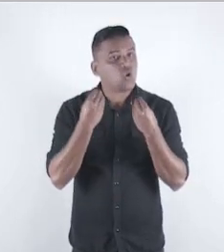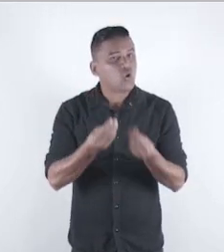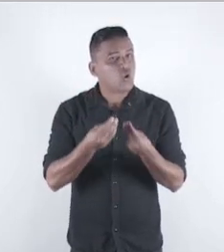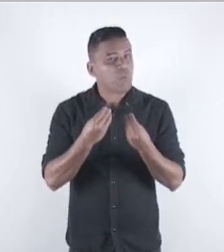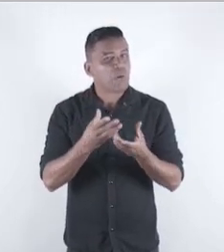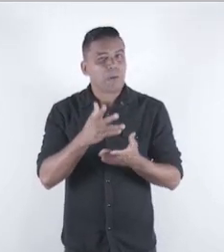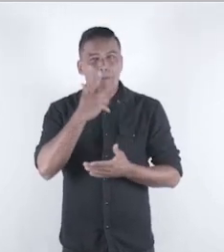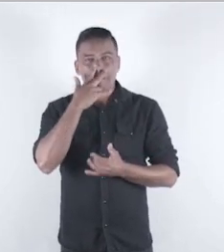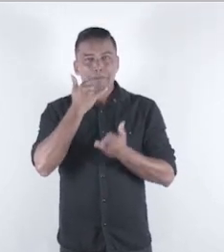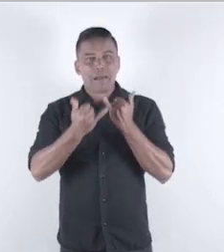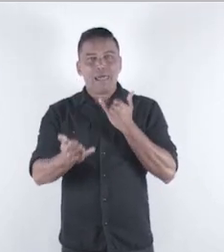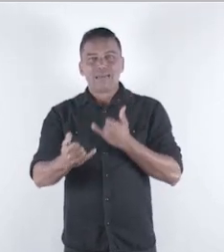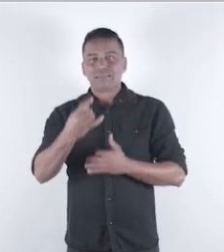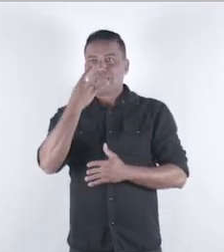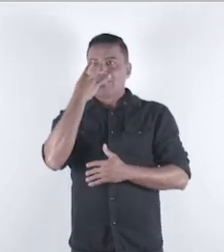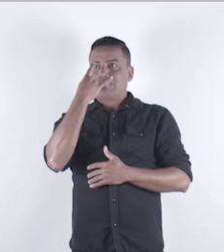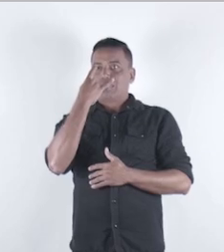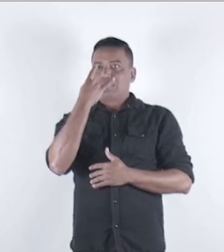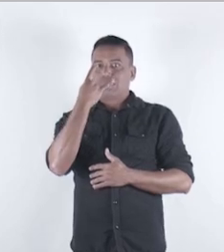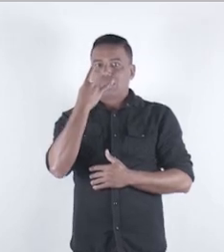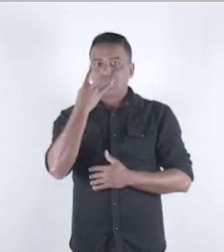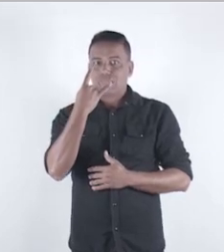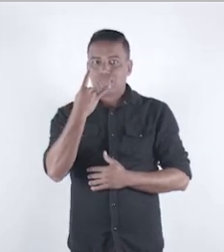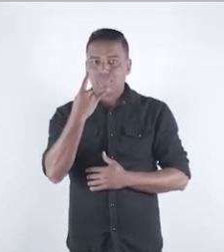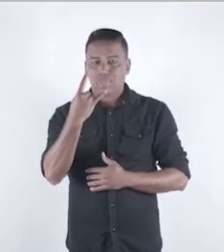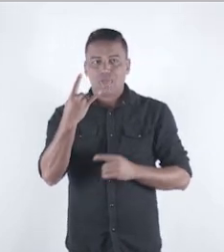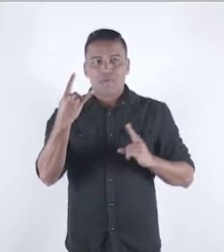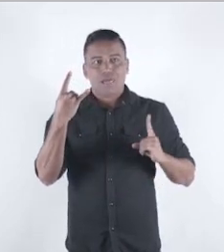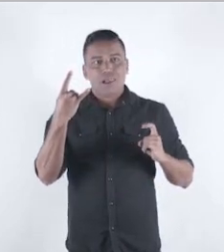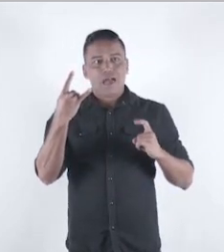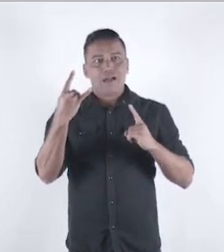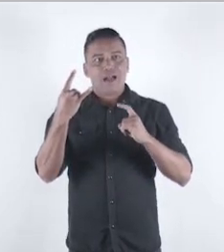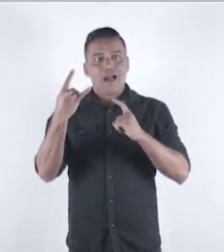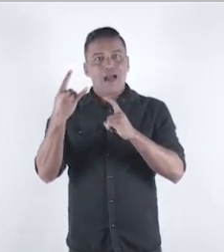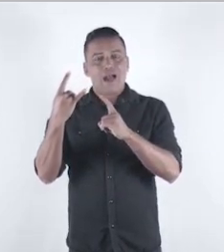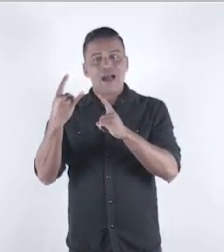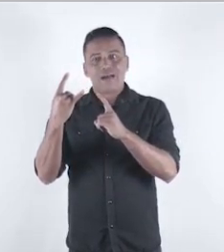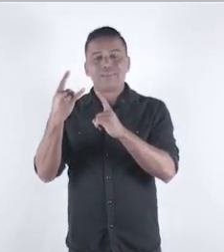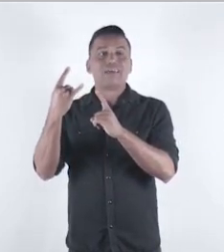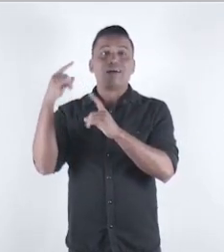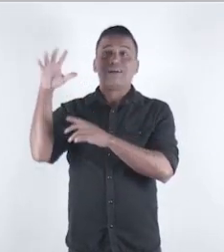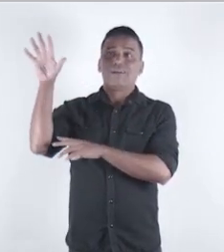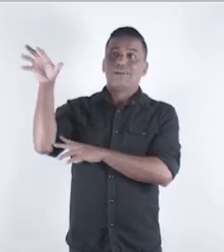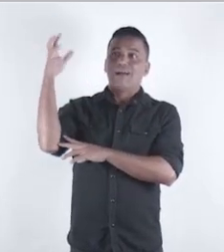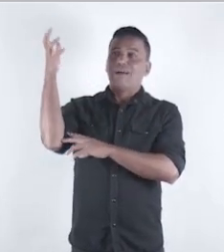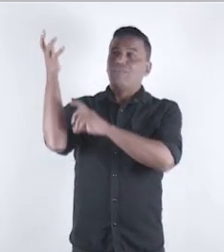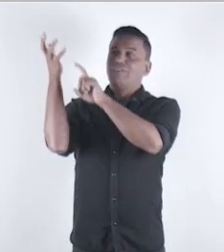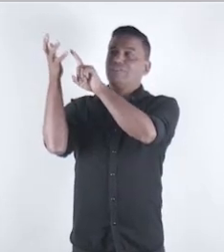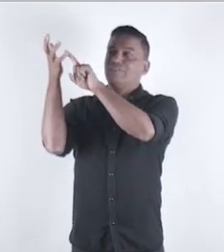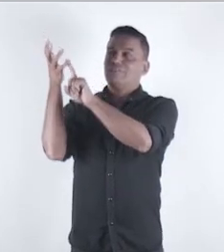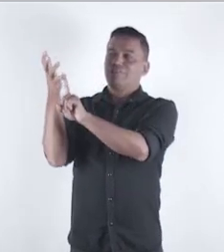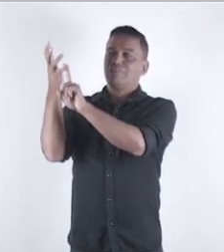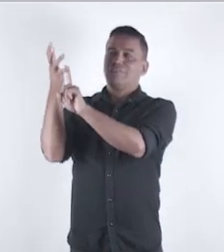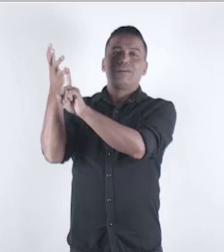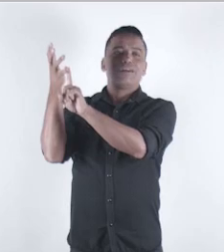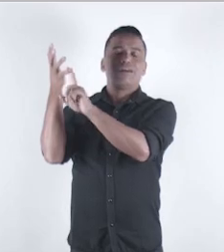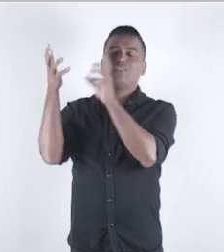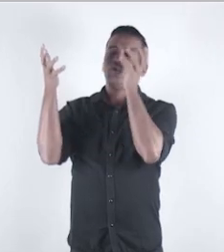estivesse sob o efeito de uma mágica, a lagarta de pança cheia se enroscou num casulo e